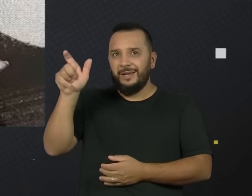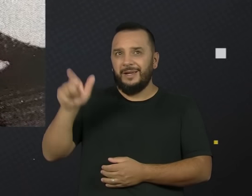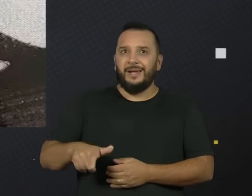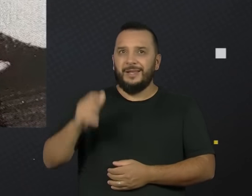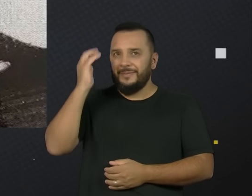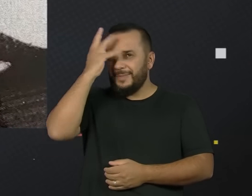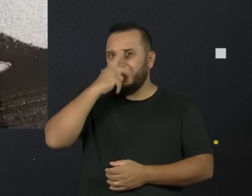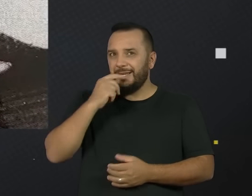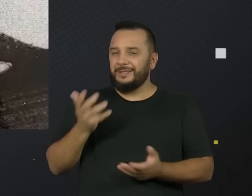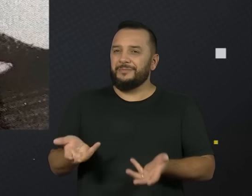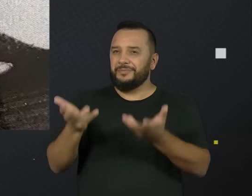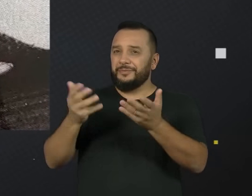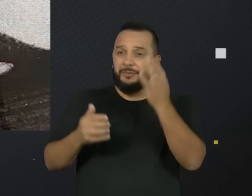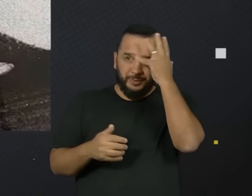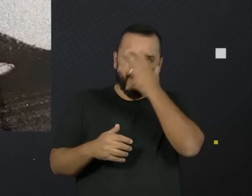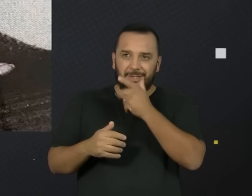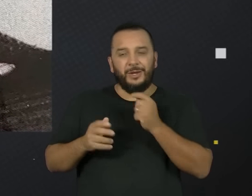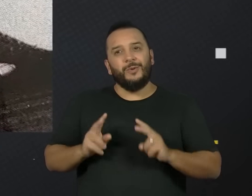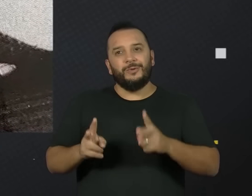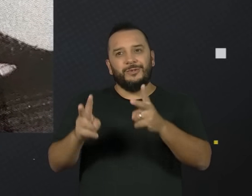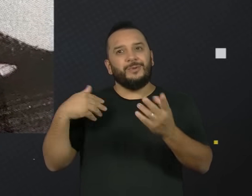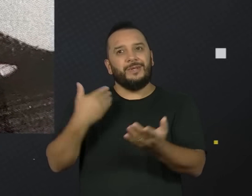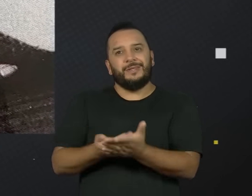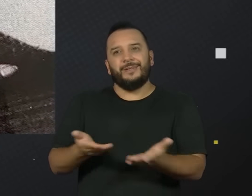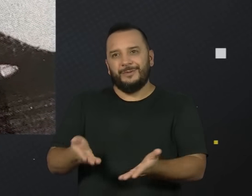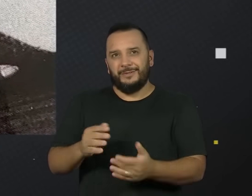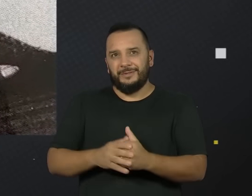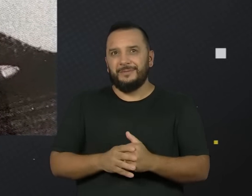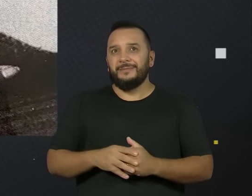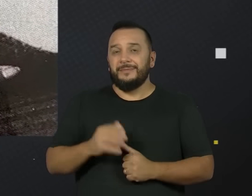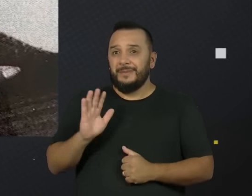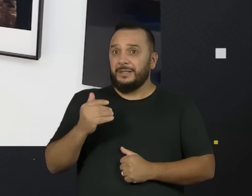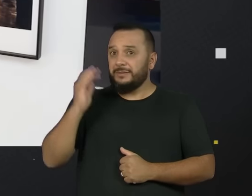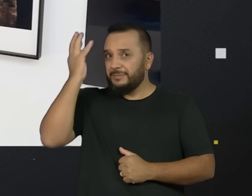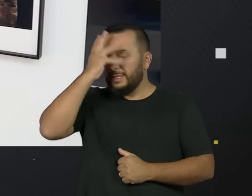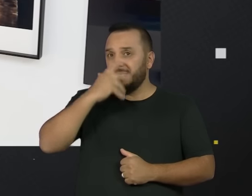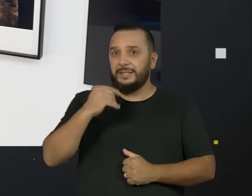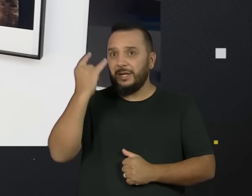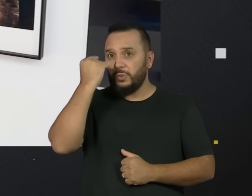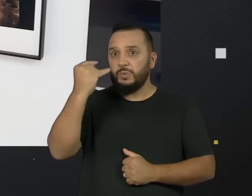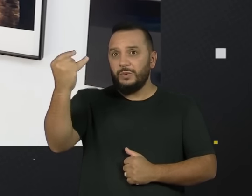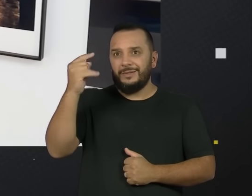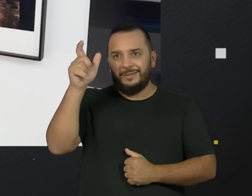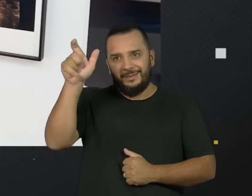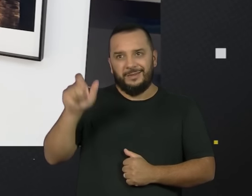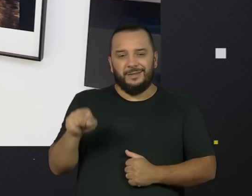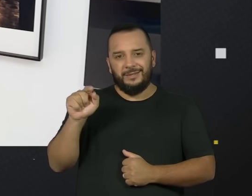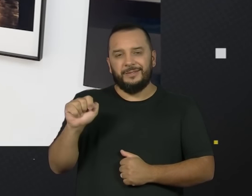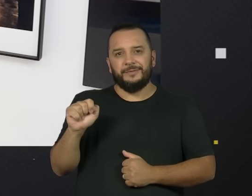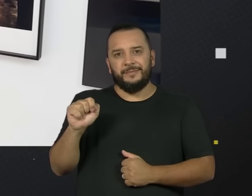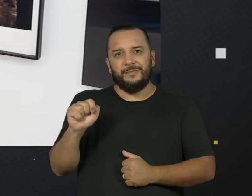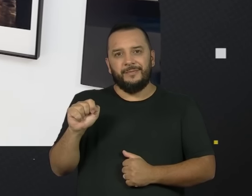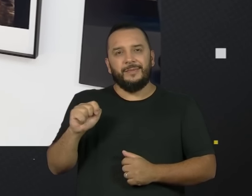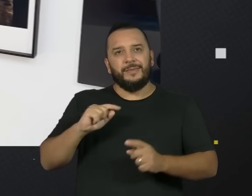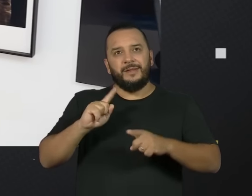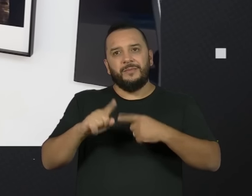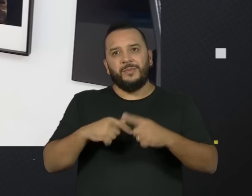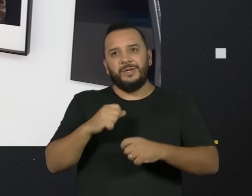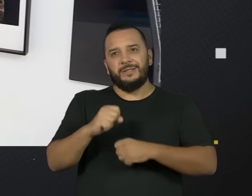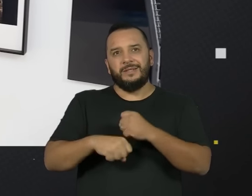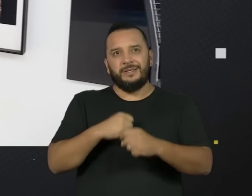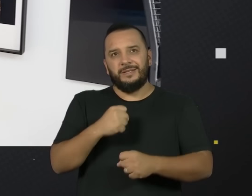era muito bonita, continua sendo, mas era assim uma coisa impressionante. E depois, ao longo dos anos, a